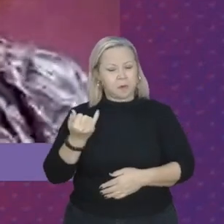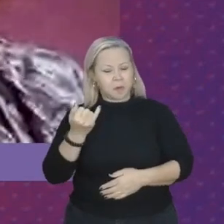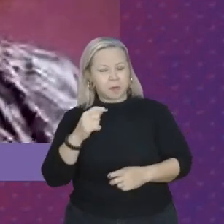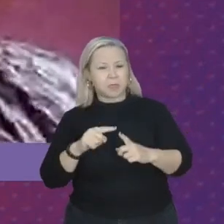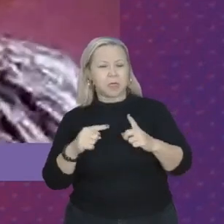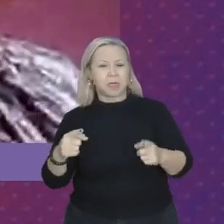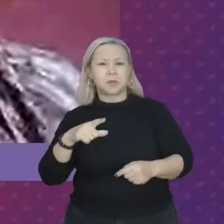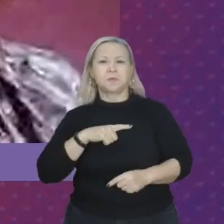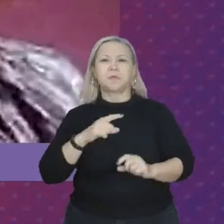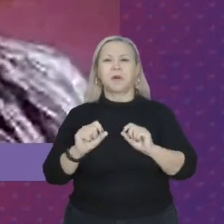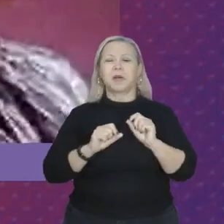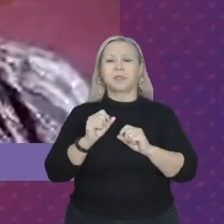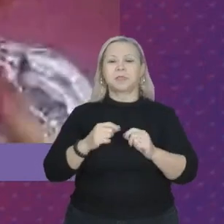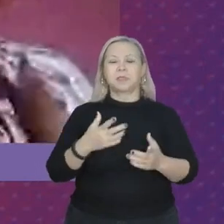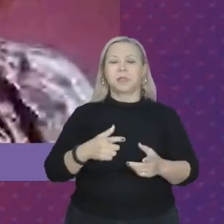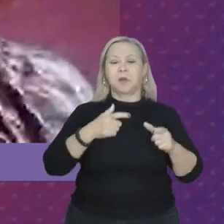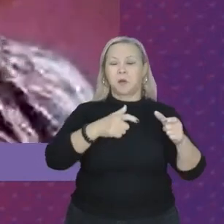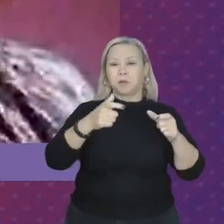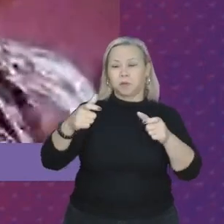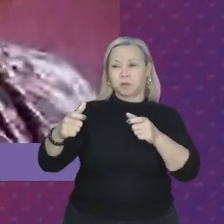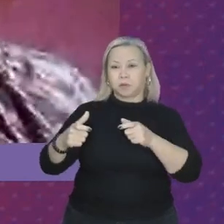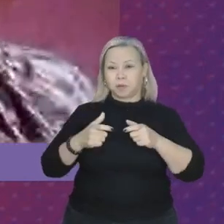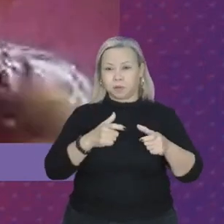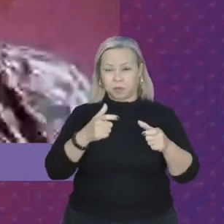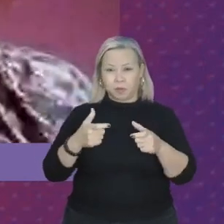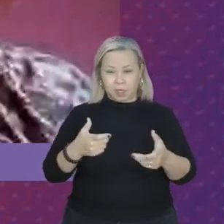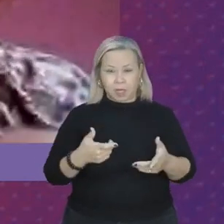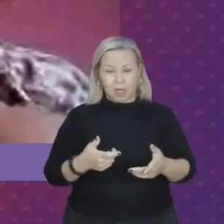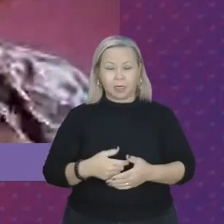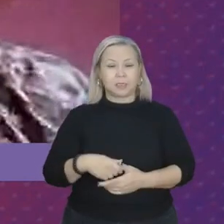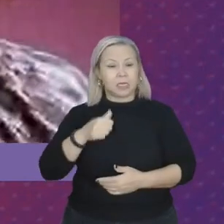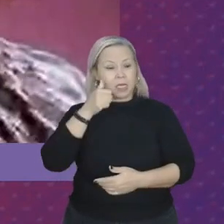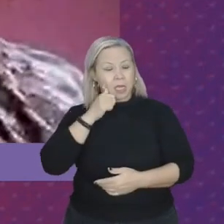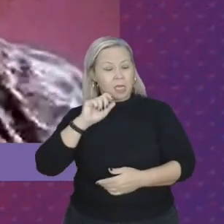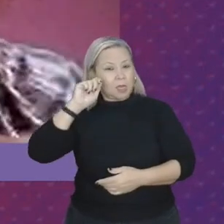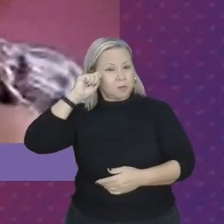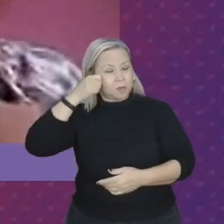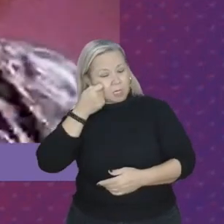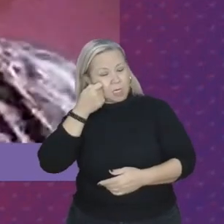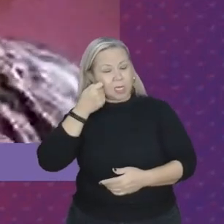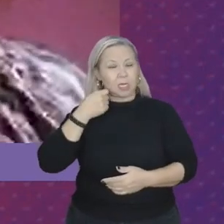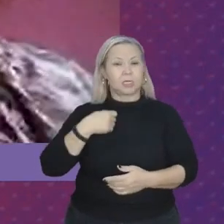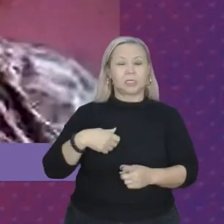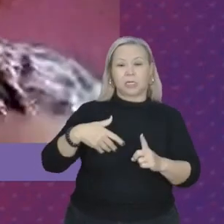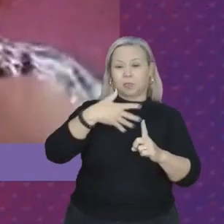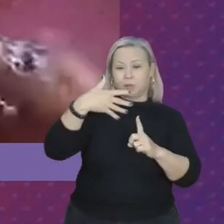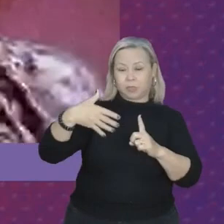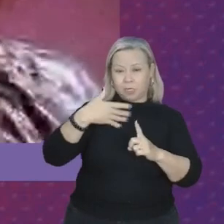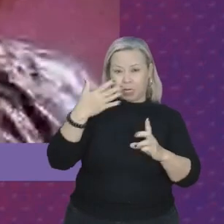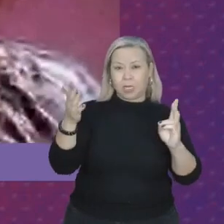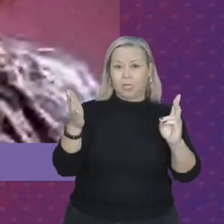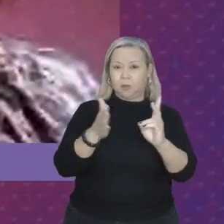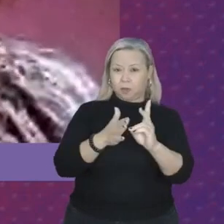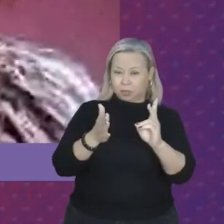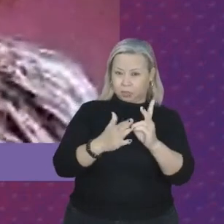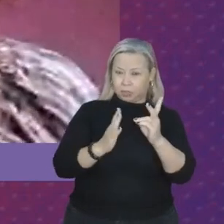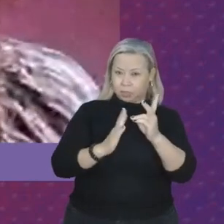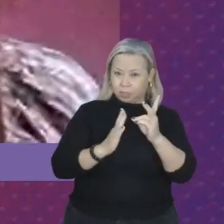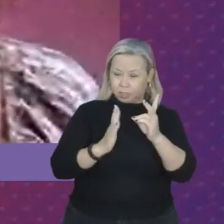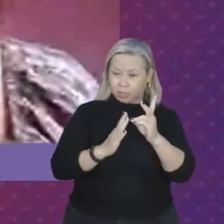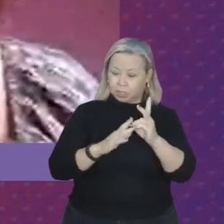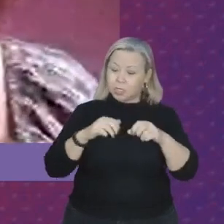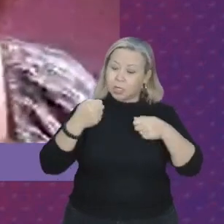aí outros espaços que a juventude e as mulheres, os negros, a população LGBT, os indígenas, também precisam